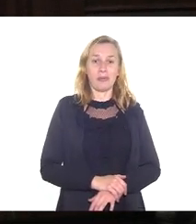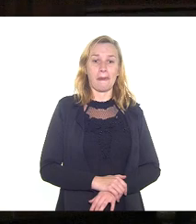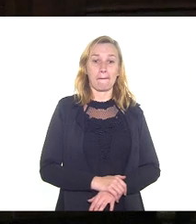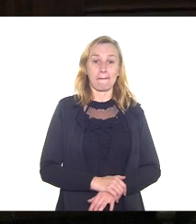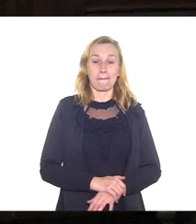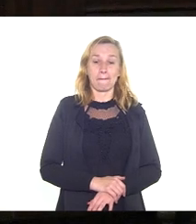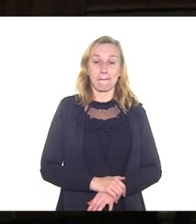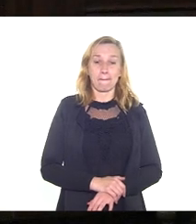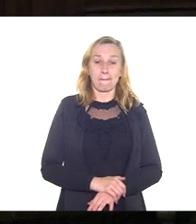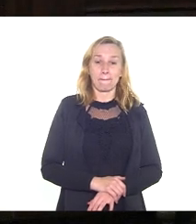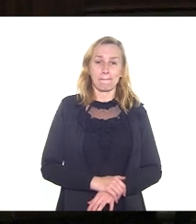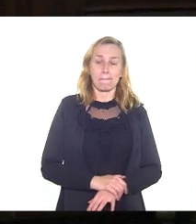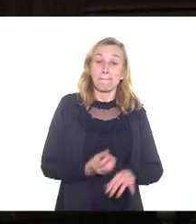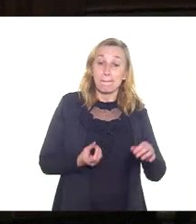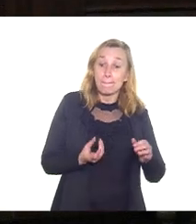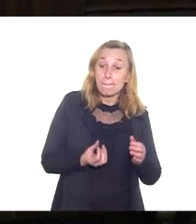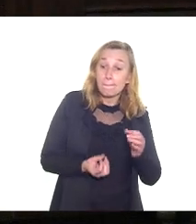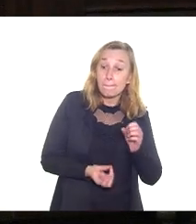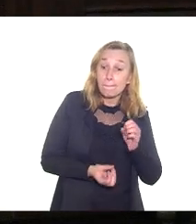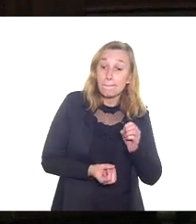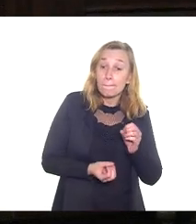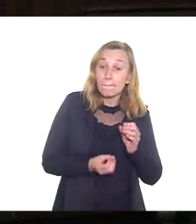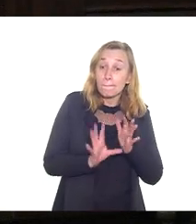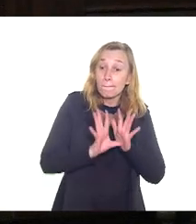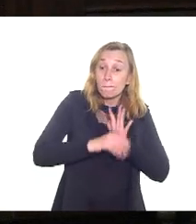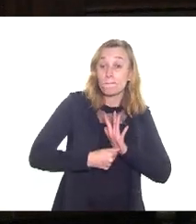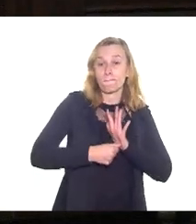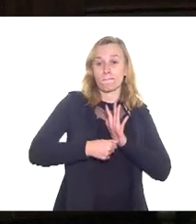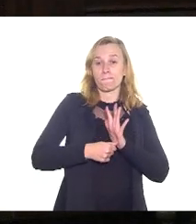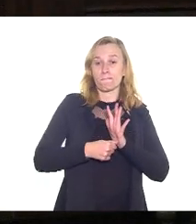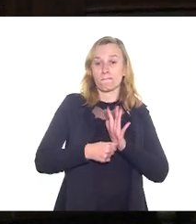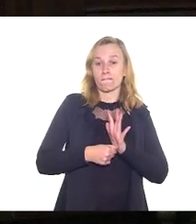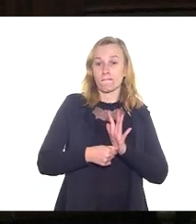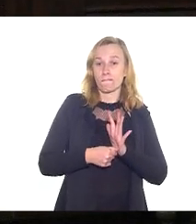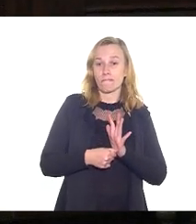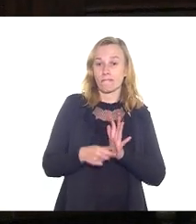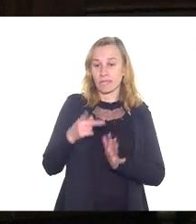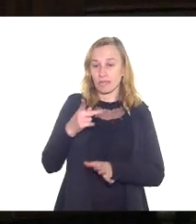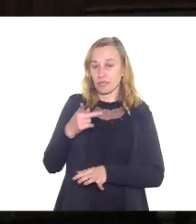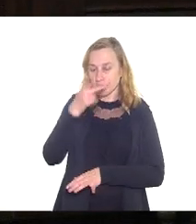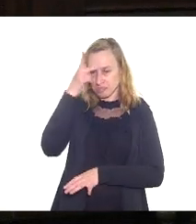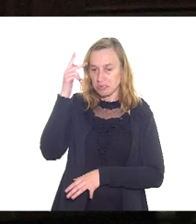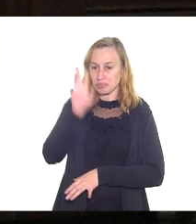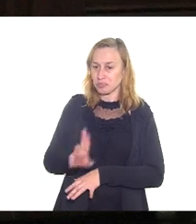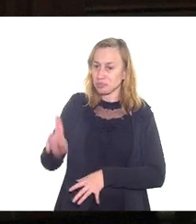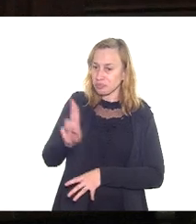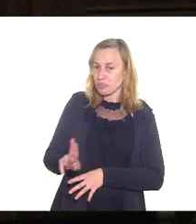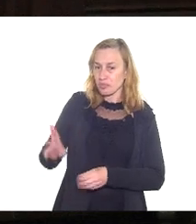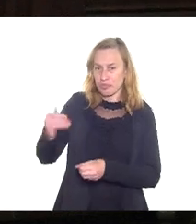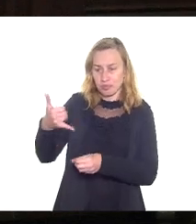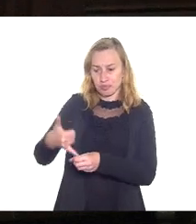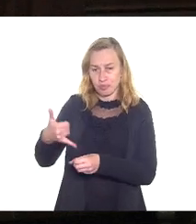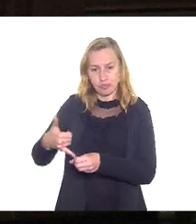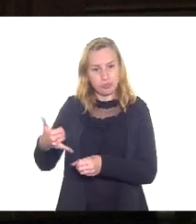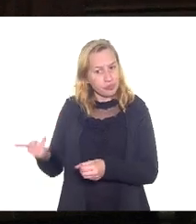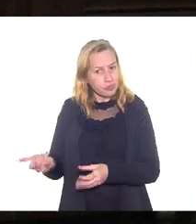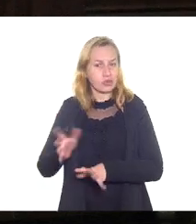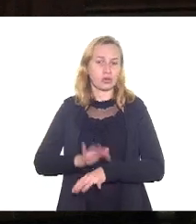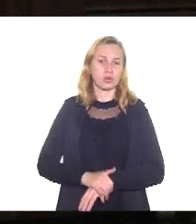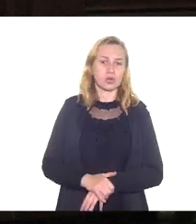né, esse fraude que faz o consumidor como um todo perder e o